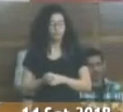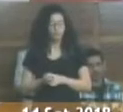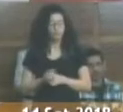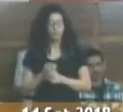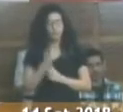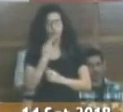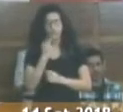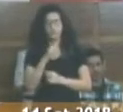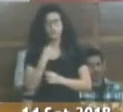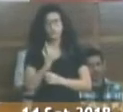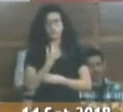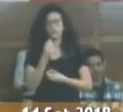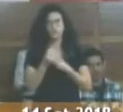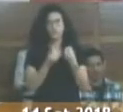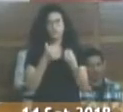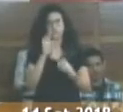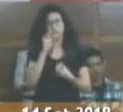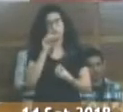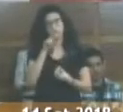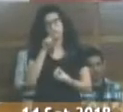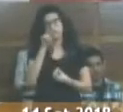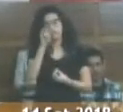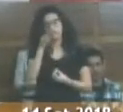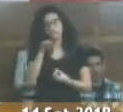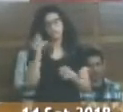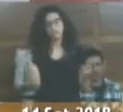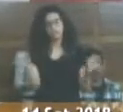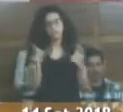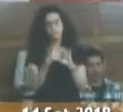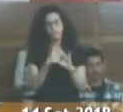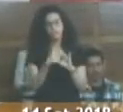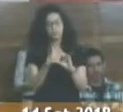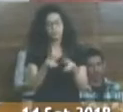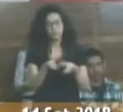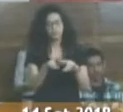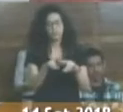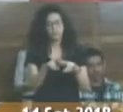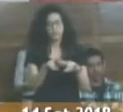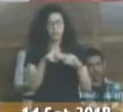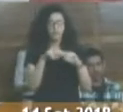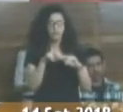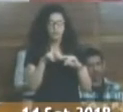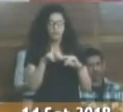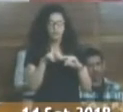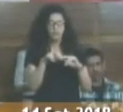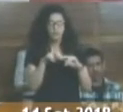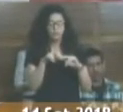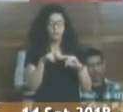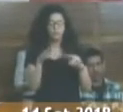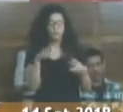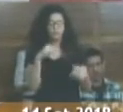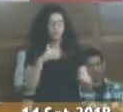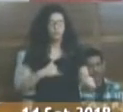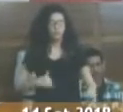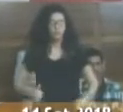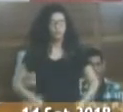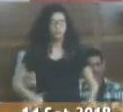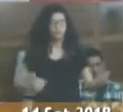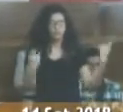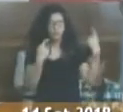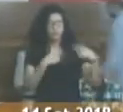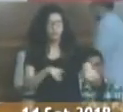que a gente, enquanto Fórum de Comunidades Tradicionais, se uniu devido, né, ao que a gente sofria, aos conflitos que a gente